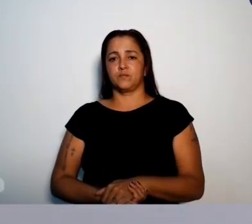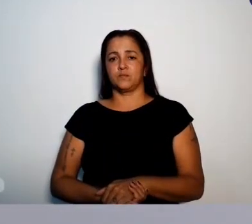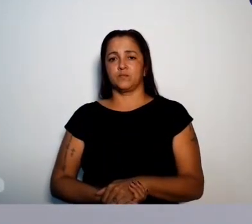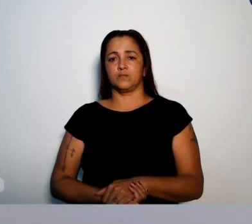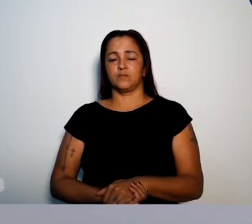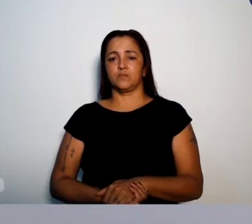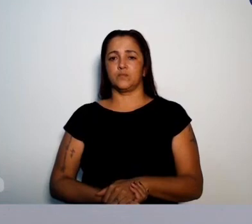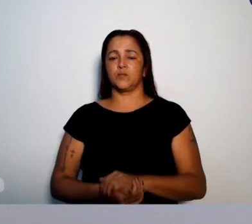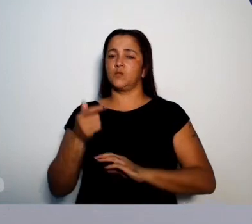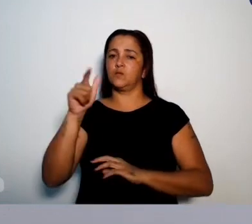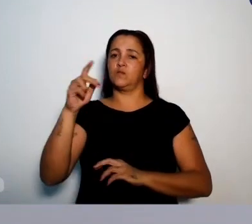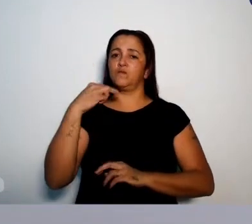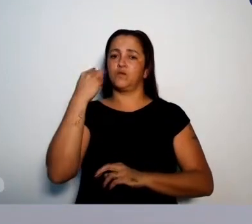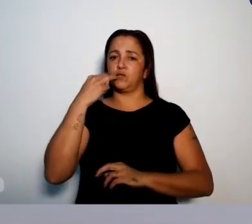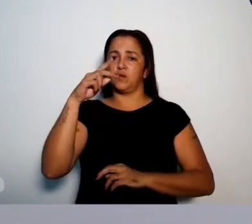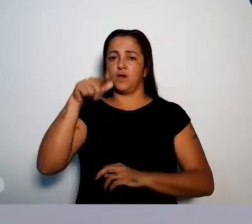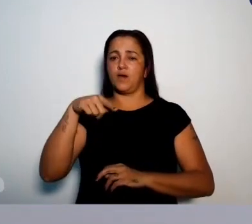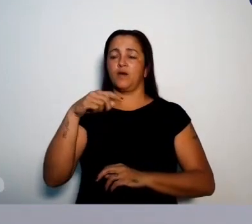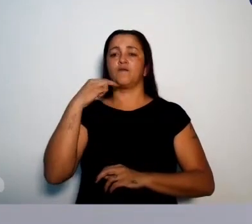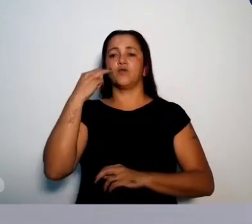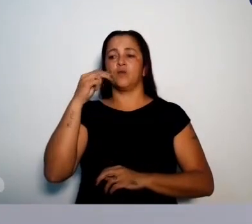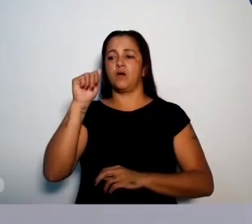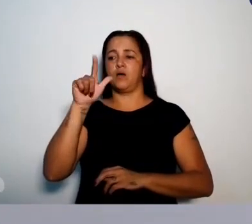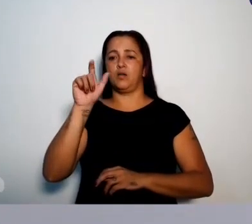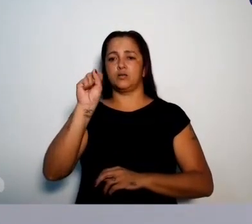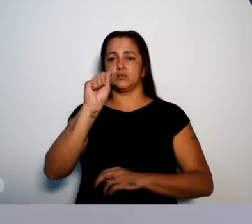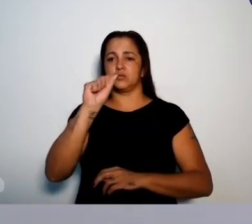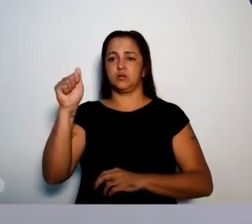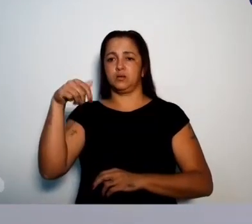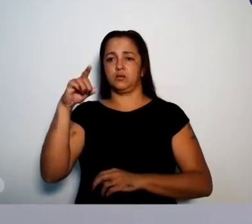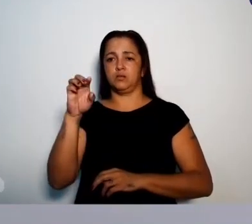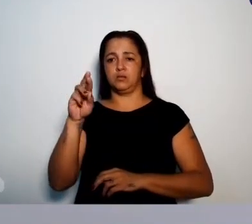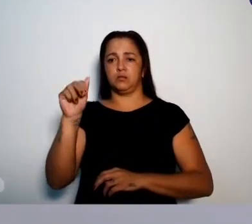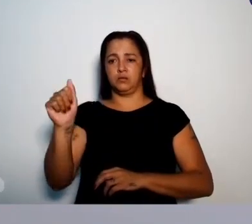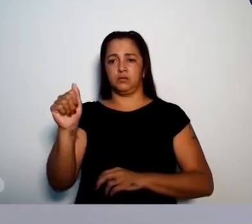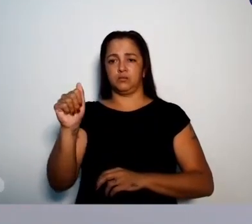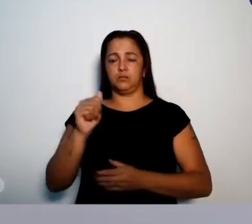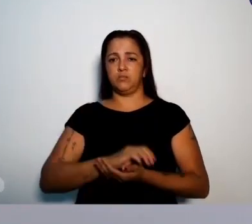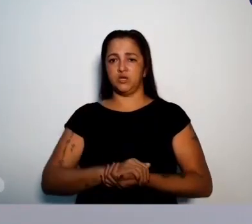o vereador, a vereadora Alessandra Luquete.